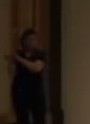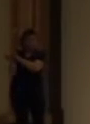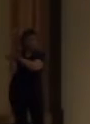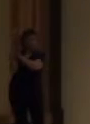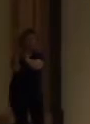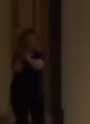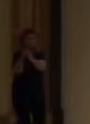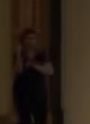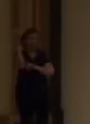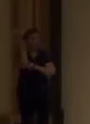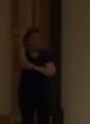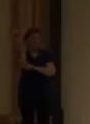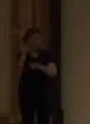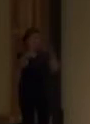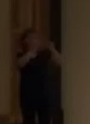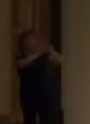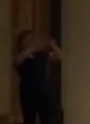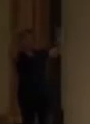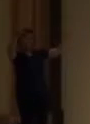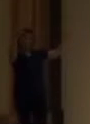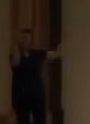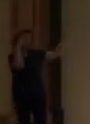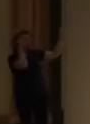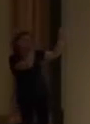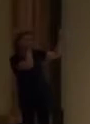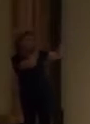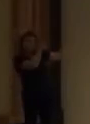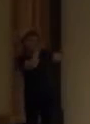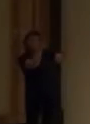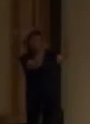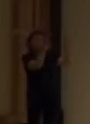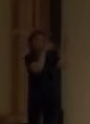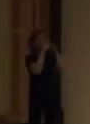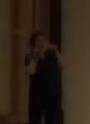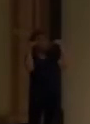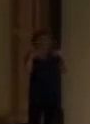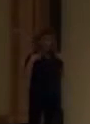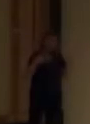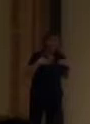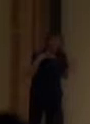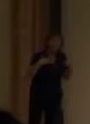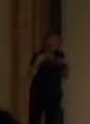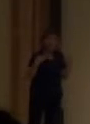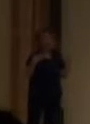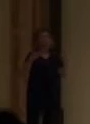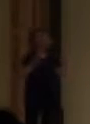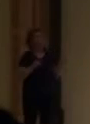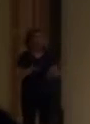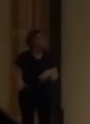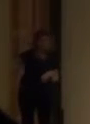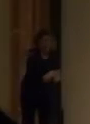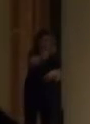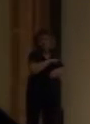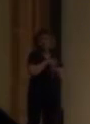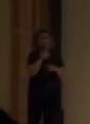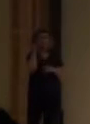mostram mundos felizes, próximos da natureza, como eles dizem, e que assim nos vão embalando